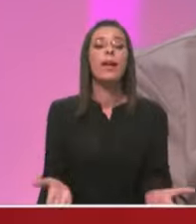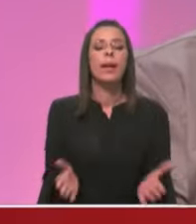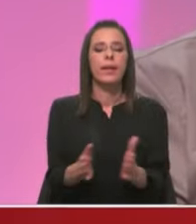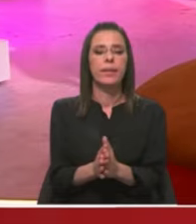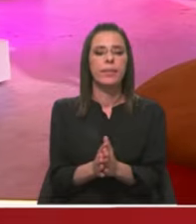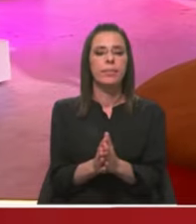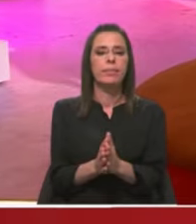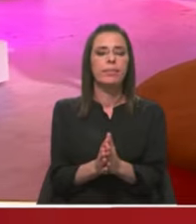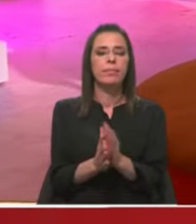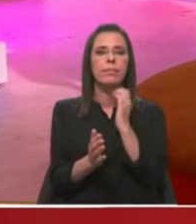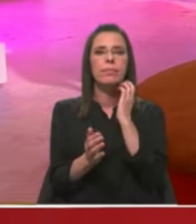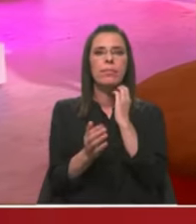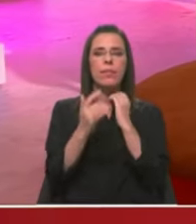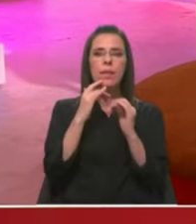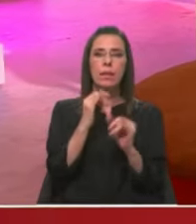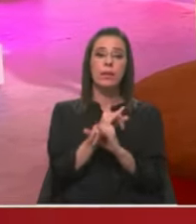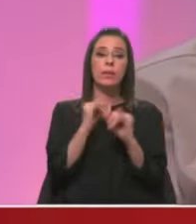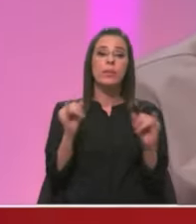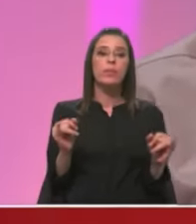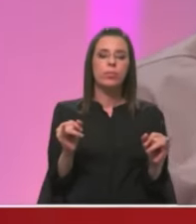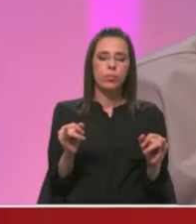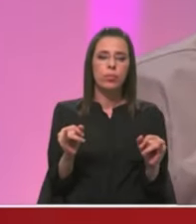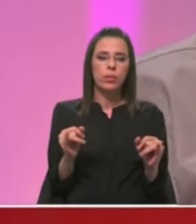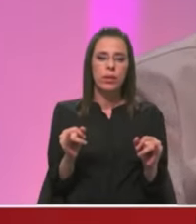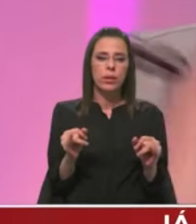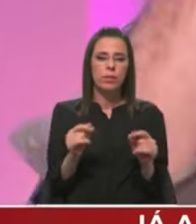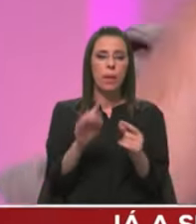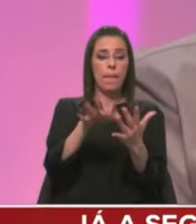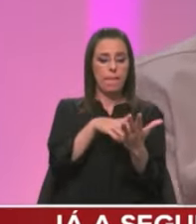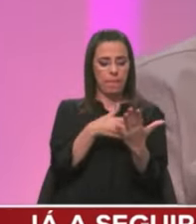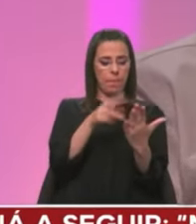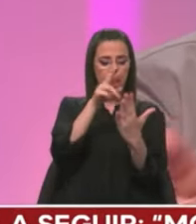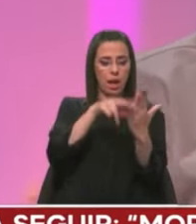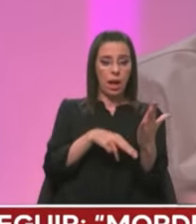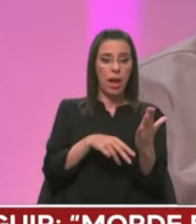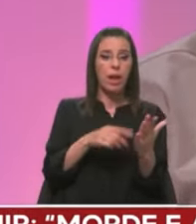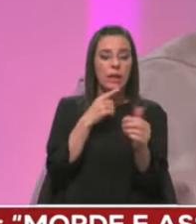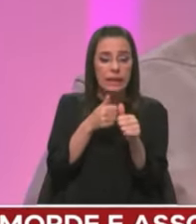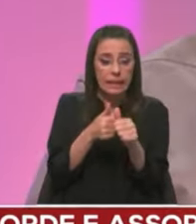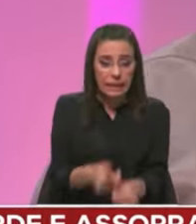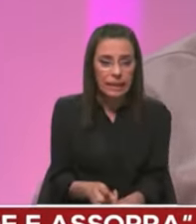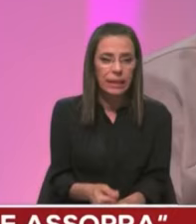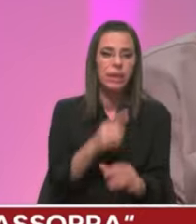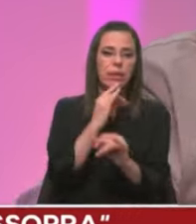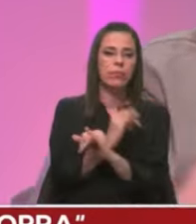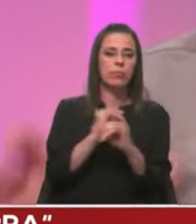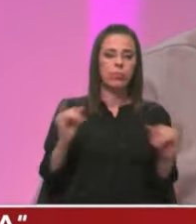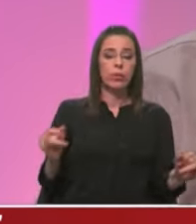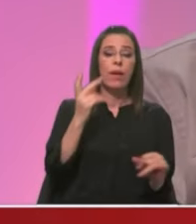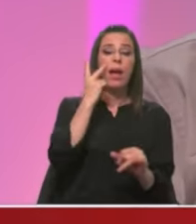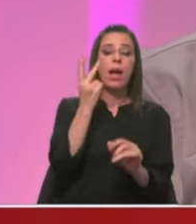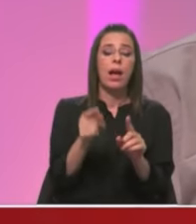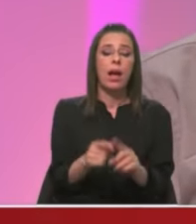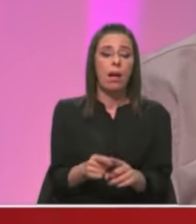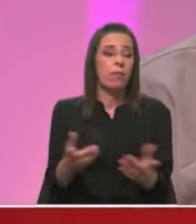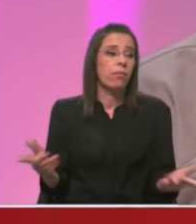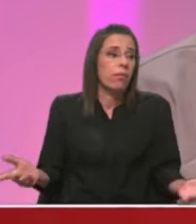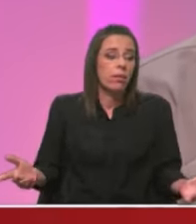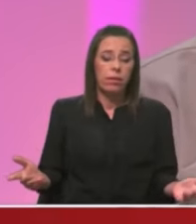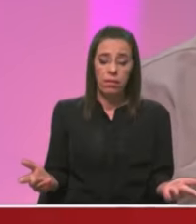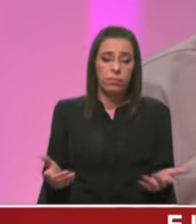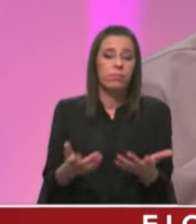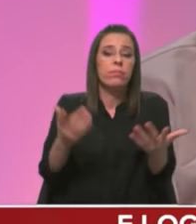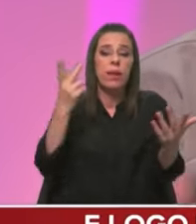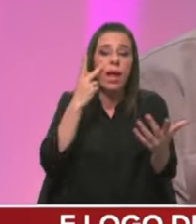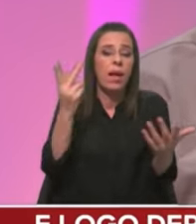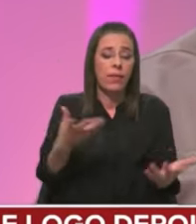H é impossível tu traçar ali um plano um asimut e seguires aquilo à risca não vais conseguir porque a vida e carrega-se